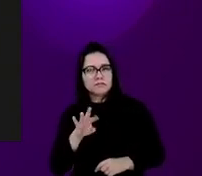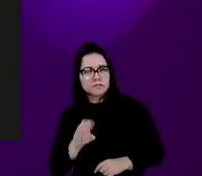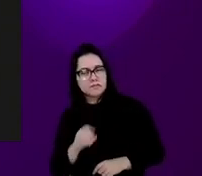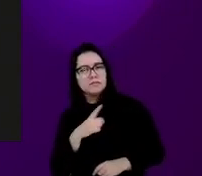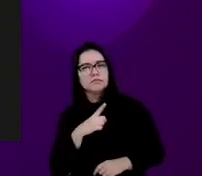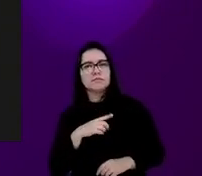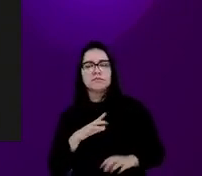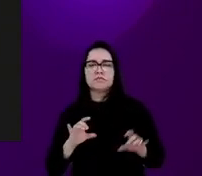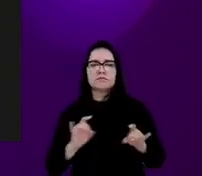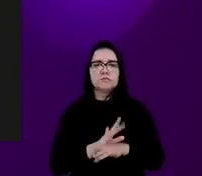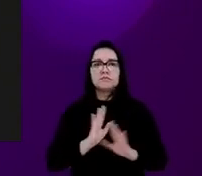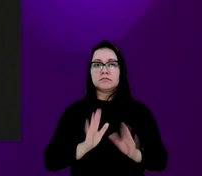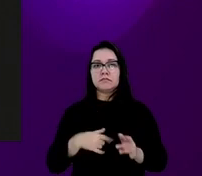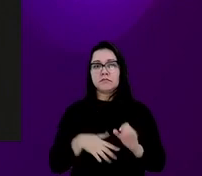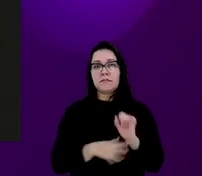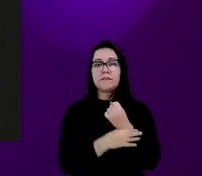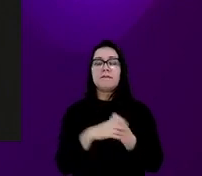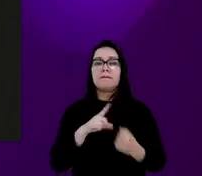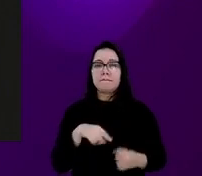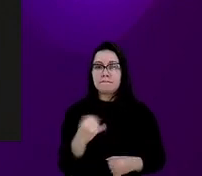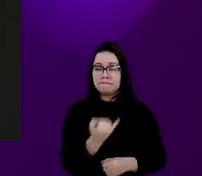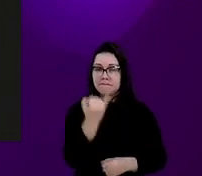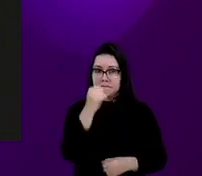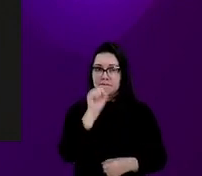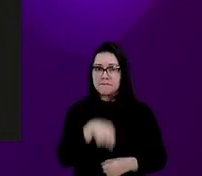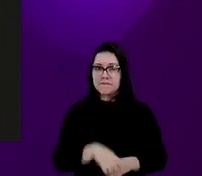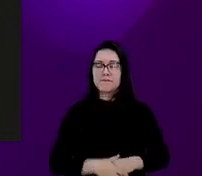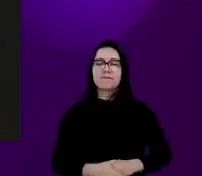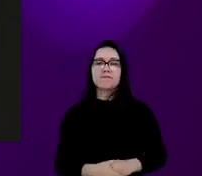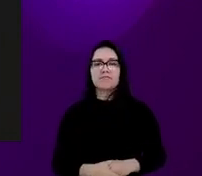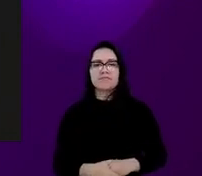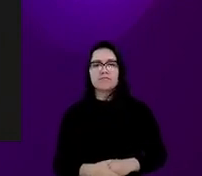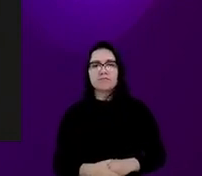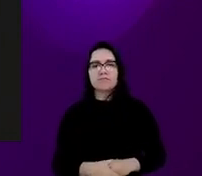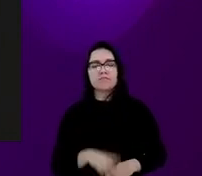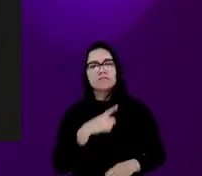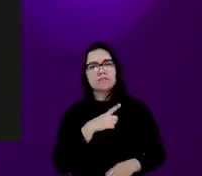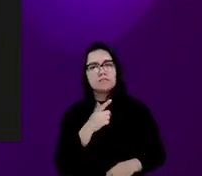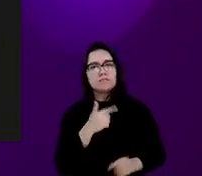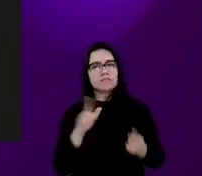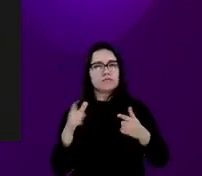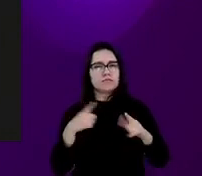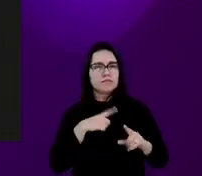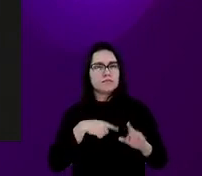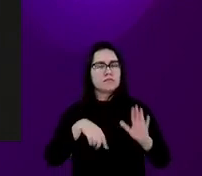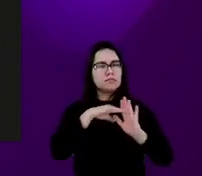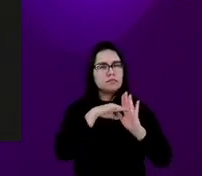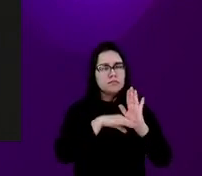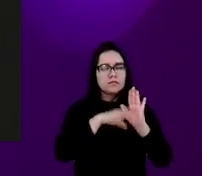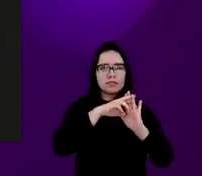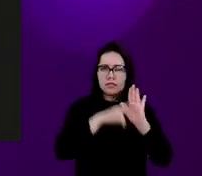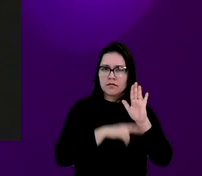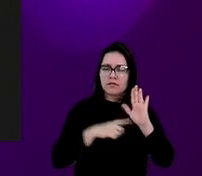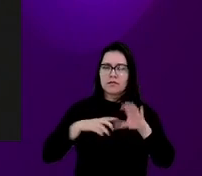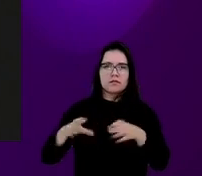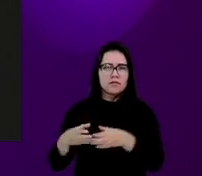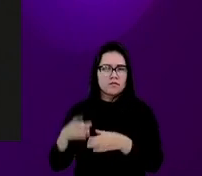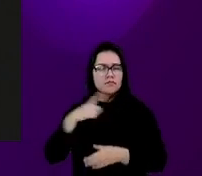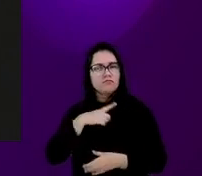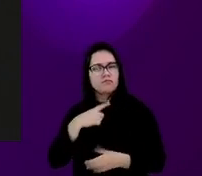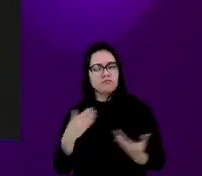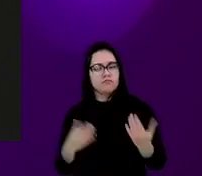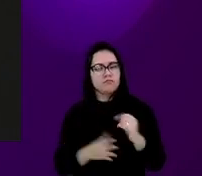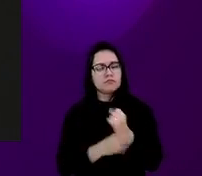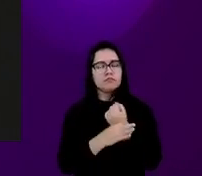a segurança é bastante importante e existem órgãos regulatórios, hoje estudos fase 2 que demonstram a segurança. Eu acho que isso